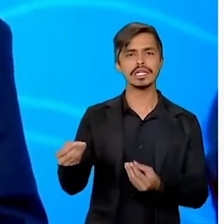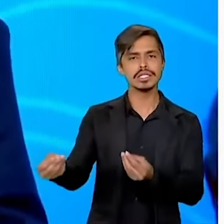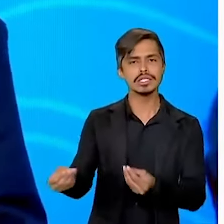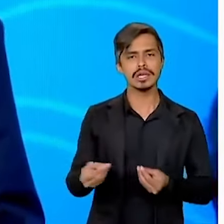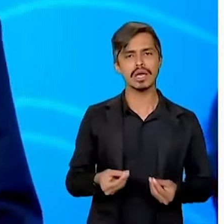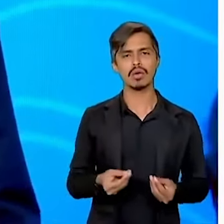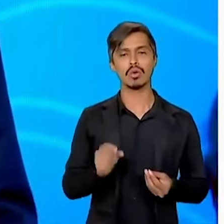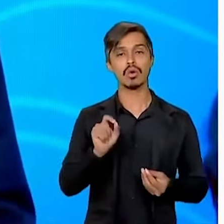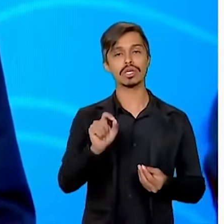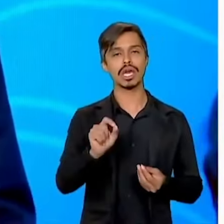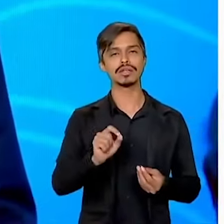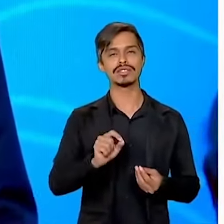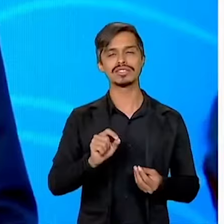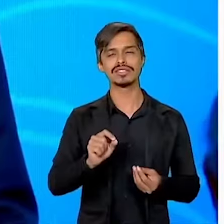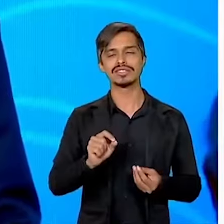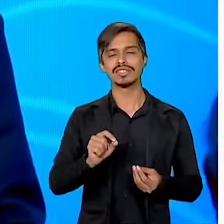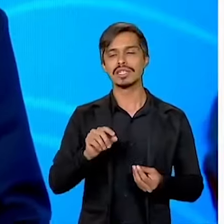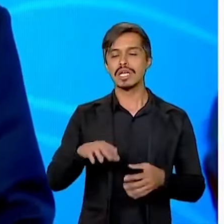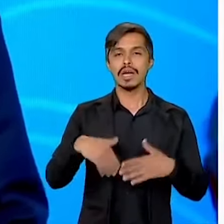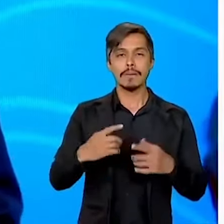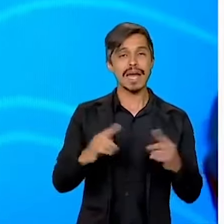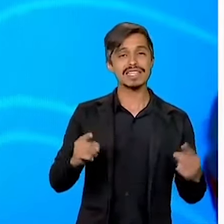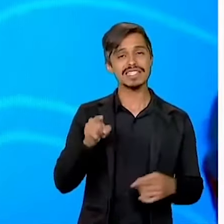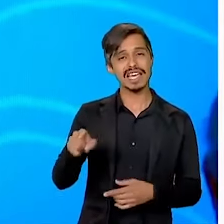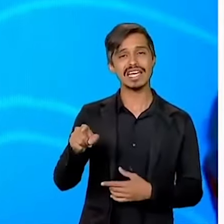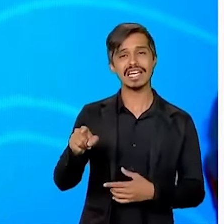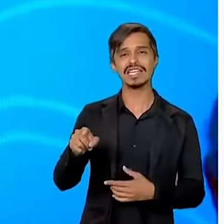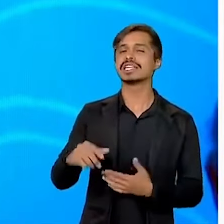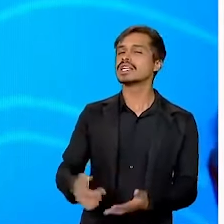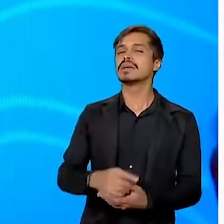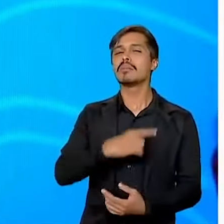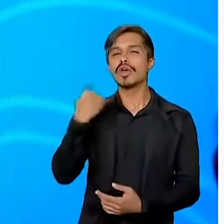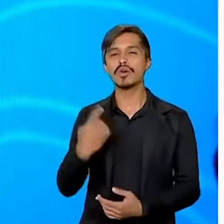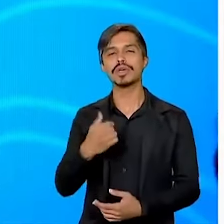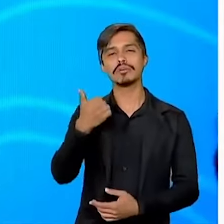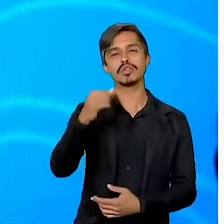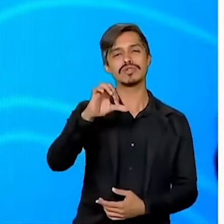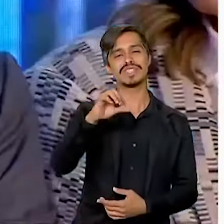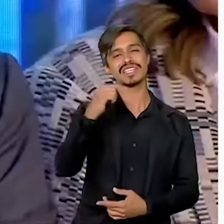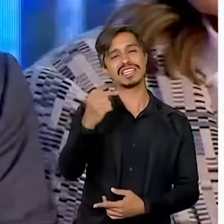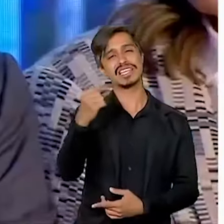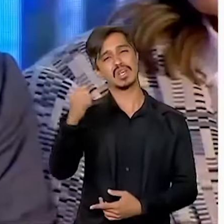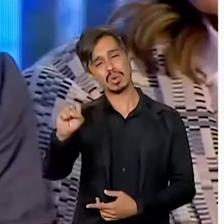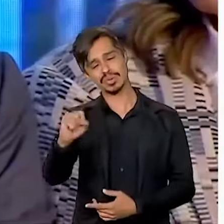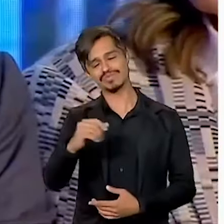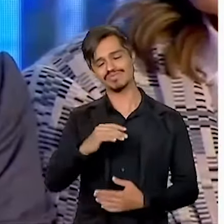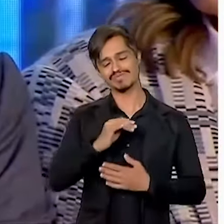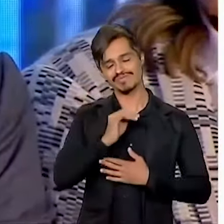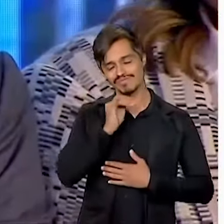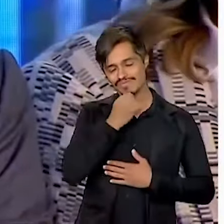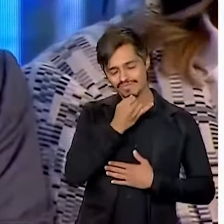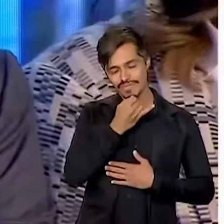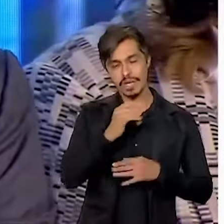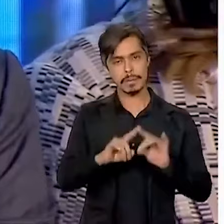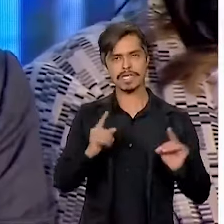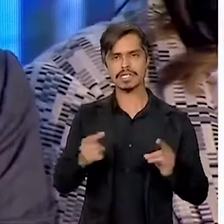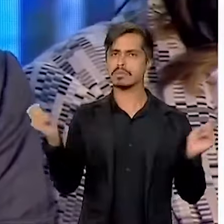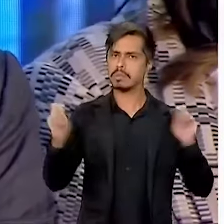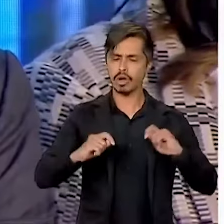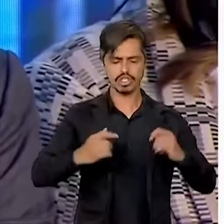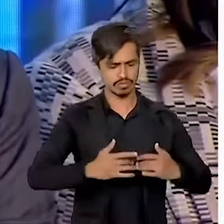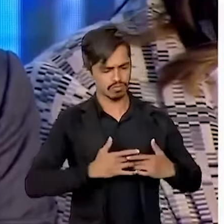muito cedo, em 1988. mas seu propósito de promover saúde,